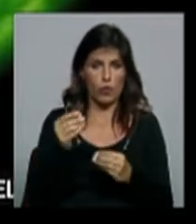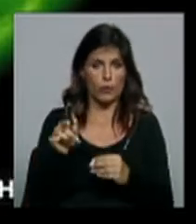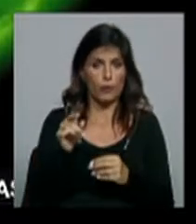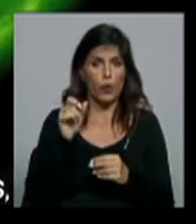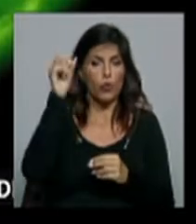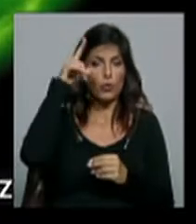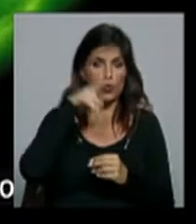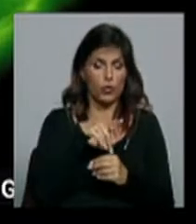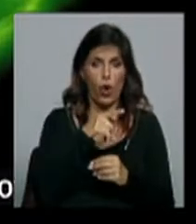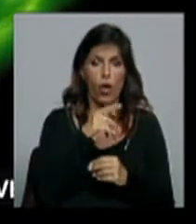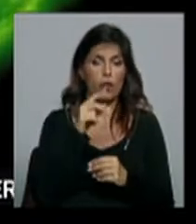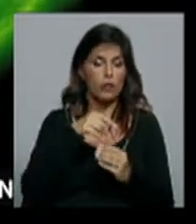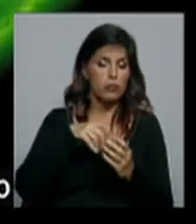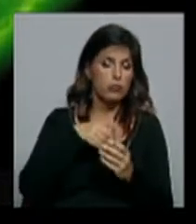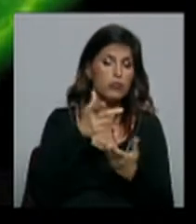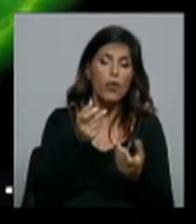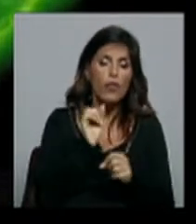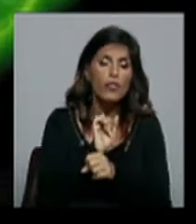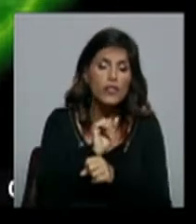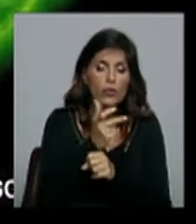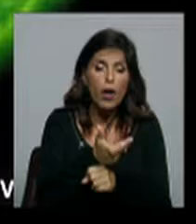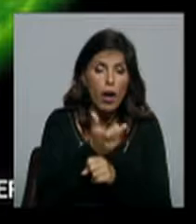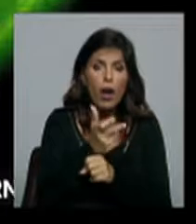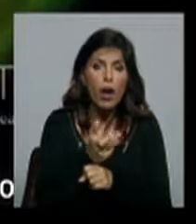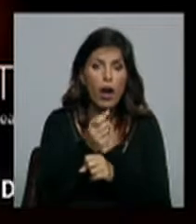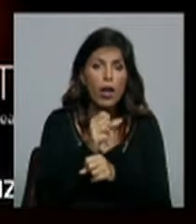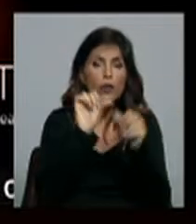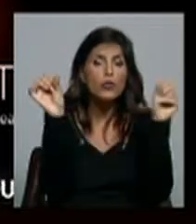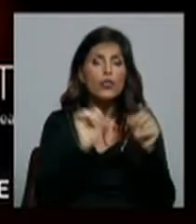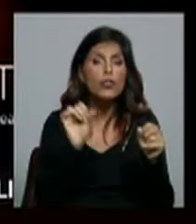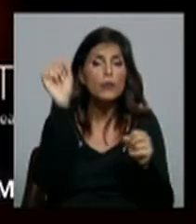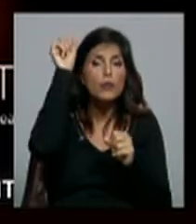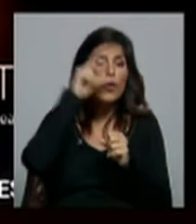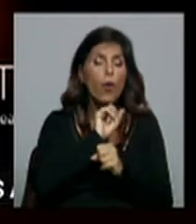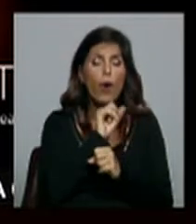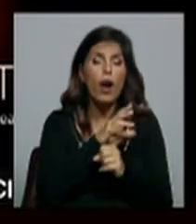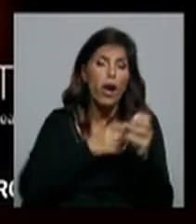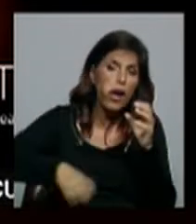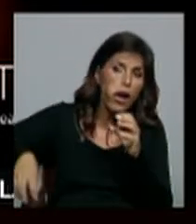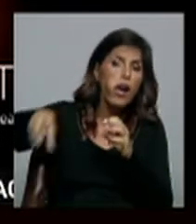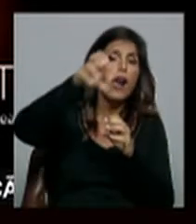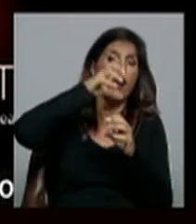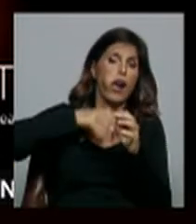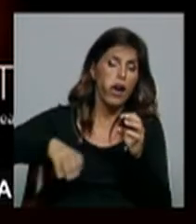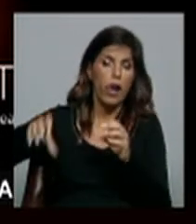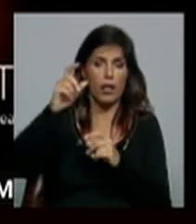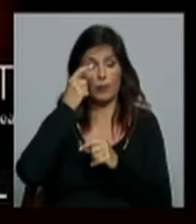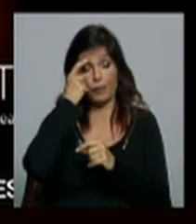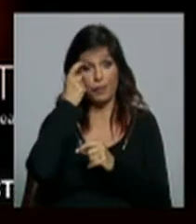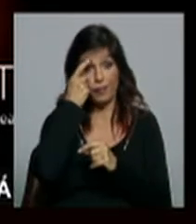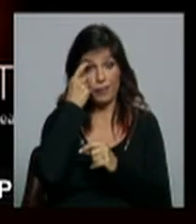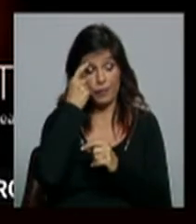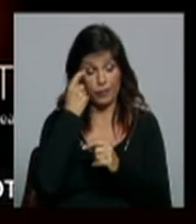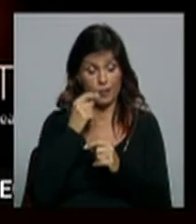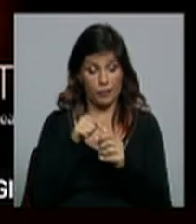Sol não orbita, não está fixo no sistema solar, no centro do sistema solar. Ele orbita uma espécie de orbita à volta de um ponto